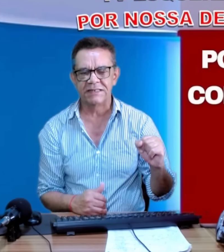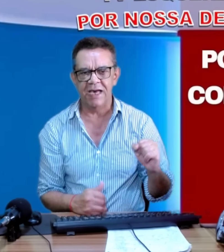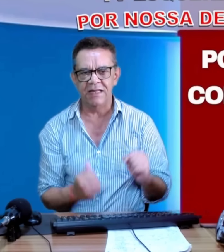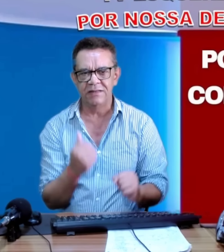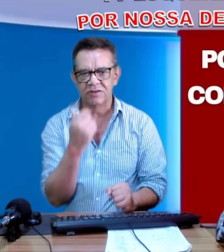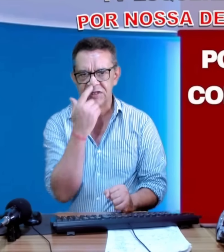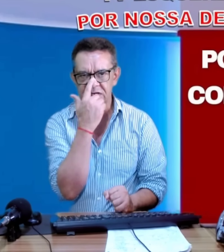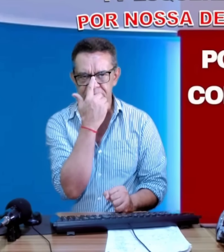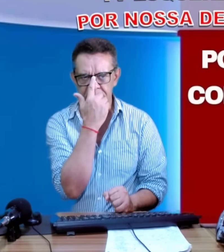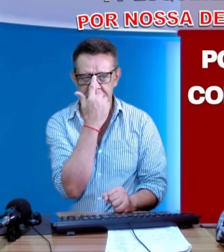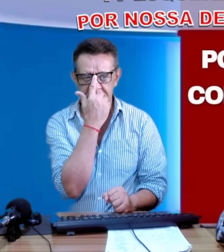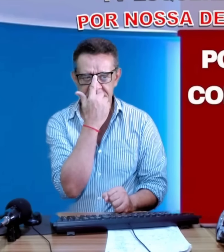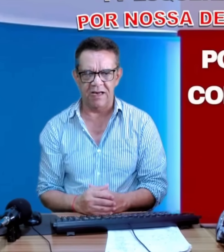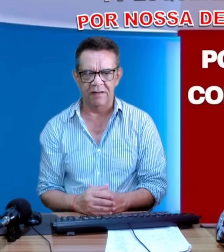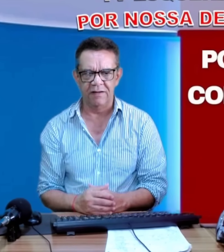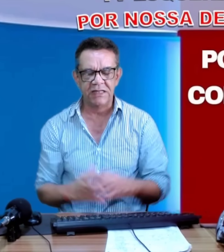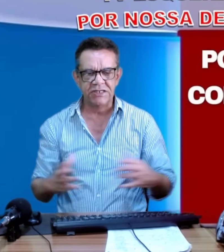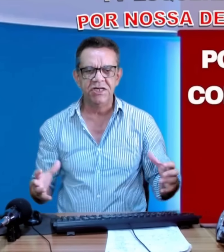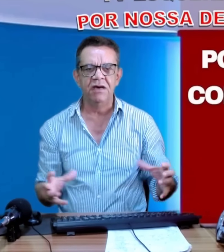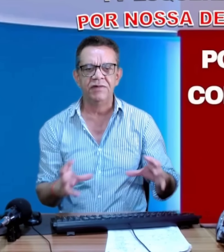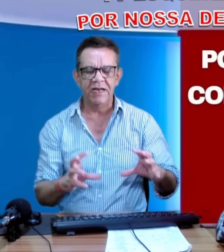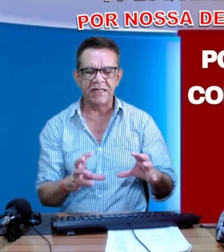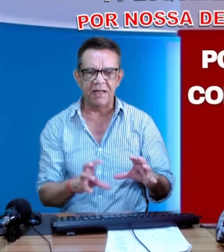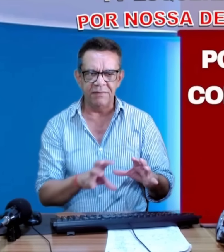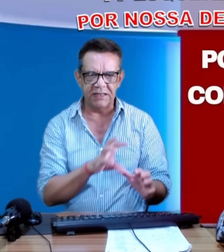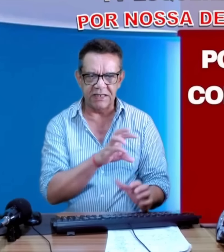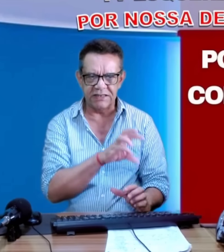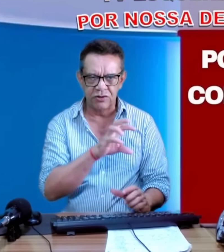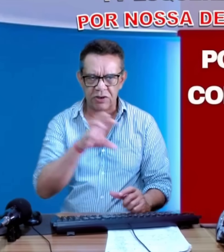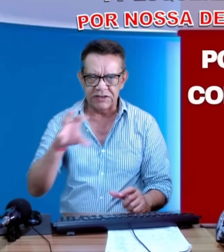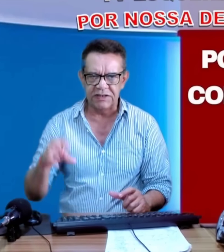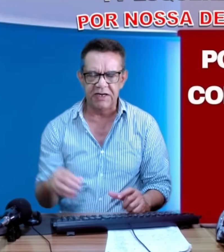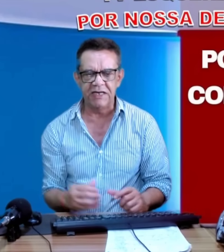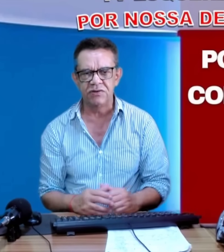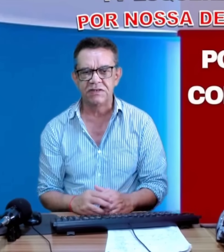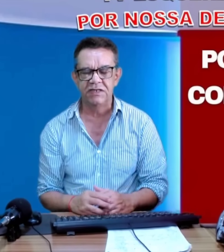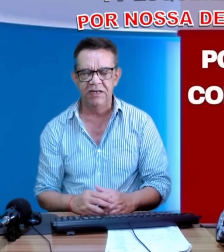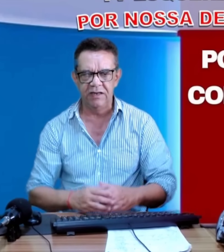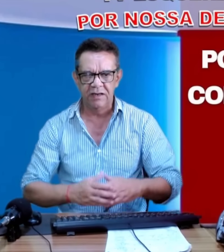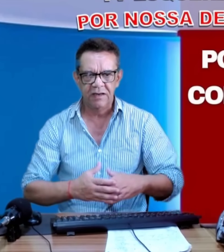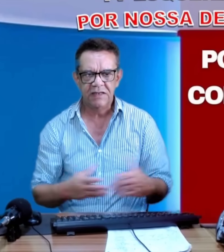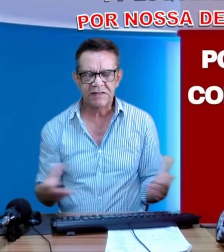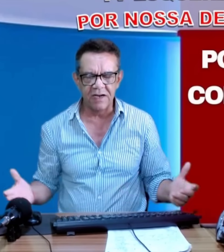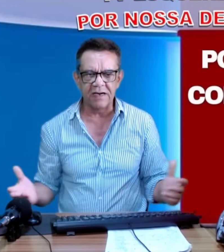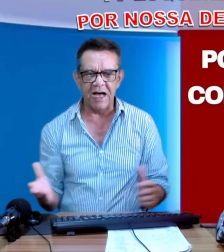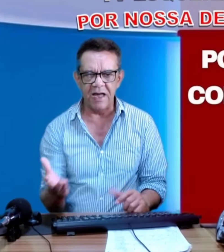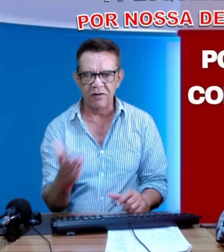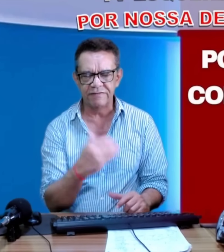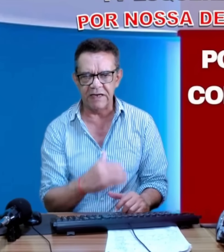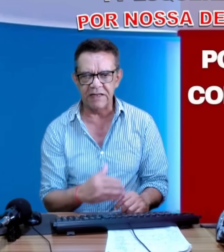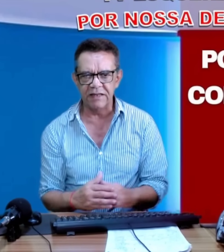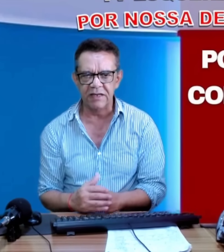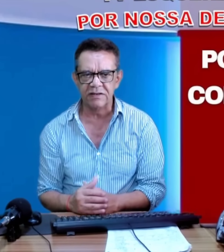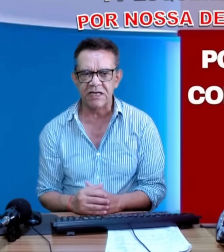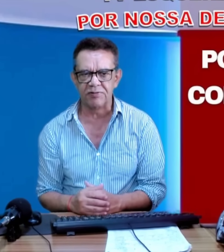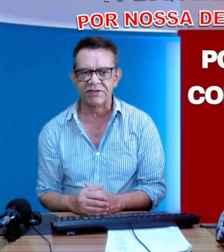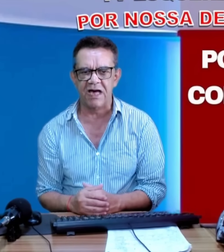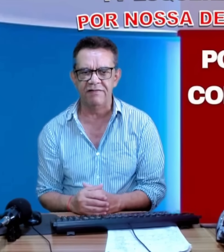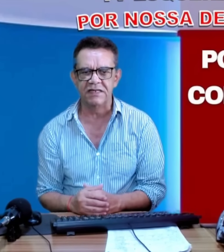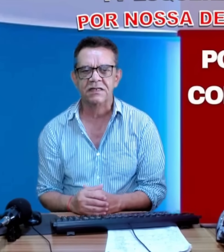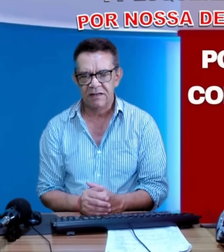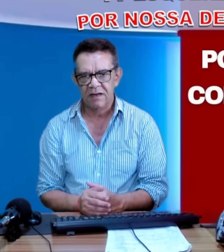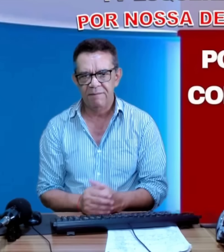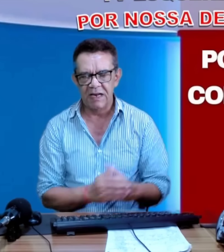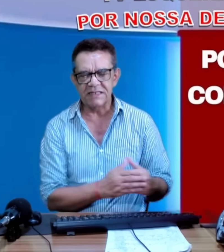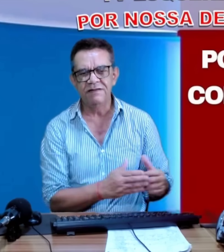da sede dos três poderes. Antes de irmos diretamente a esses dois trechos que escancaram os verdadeiros